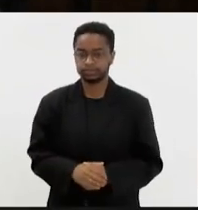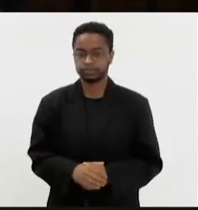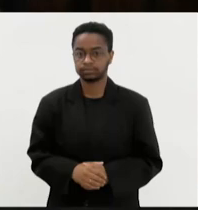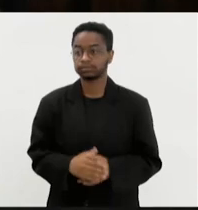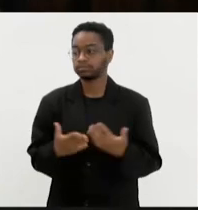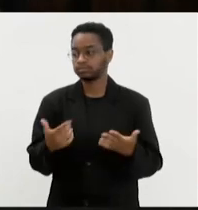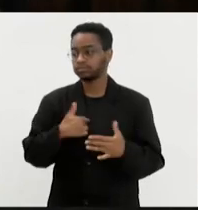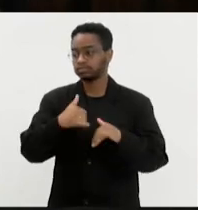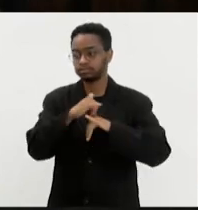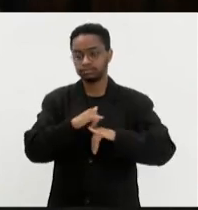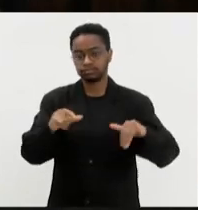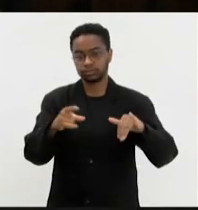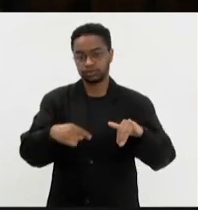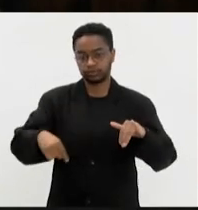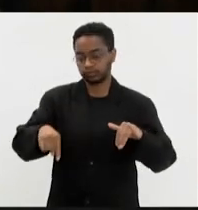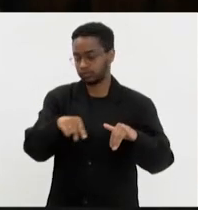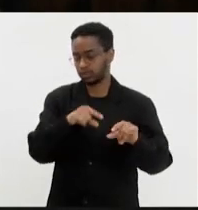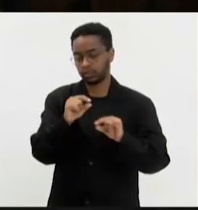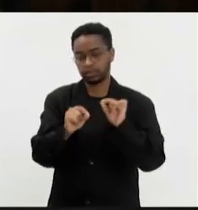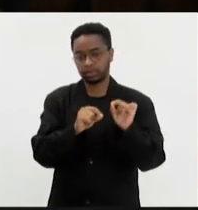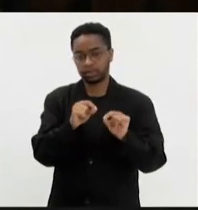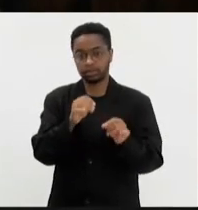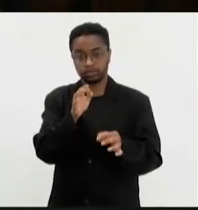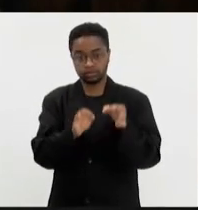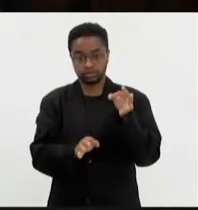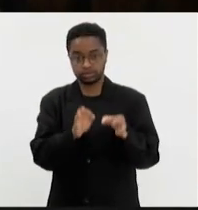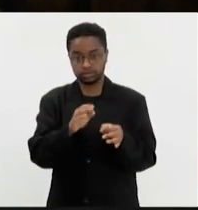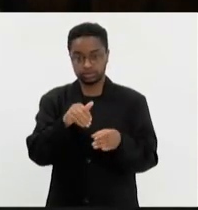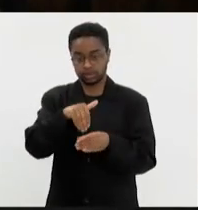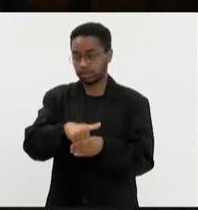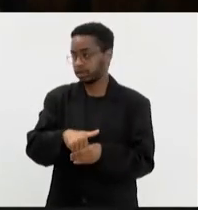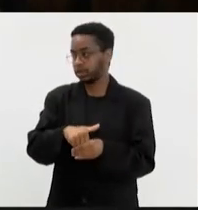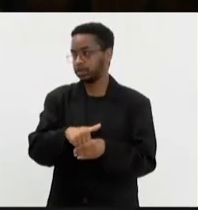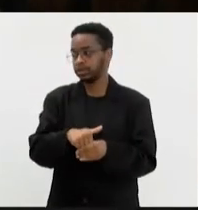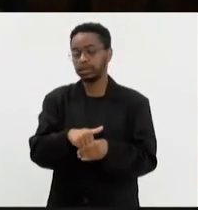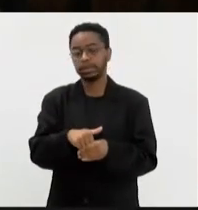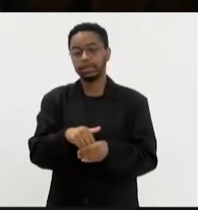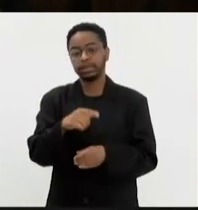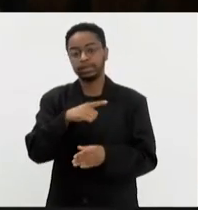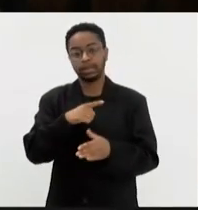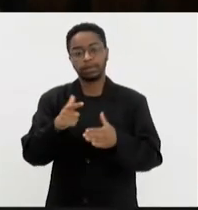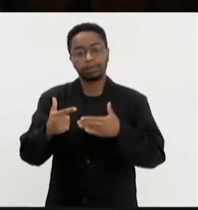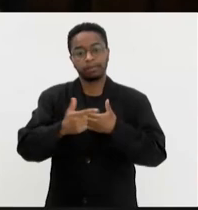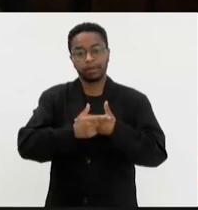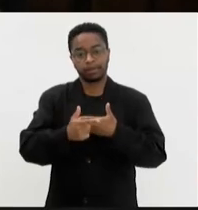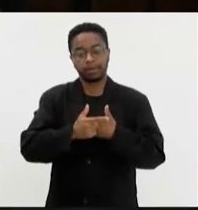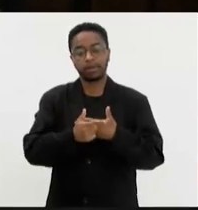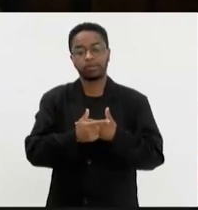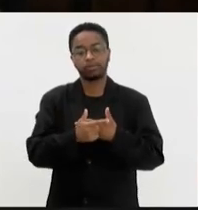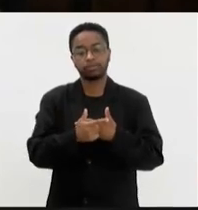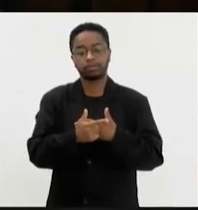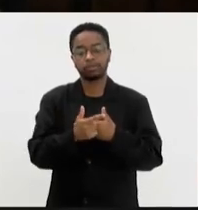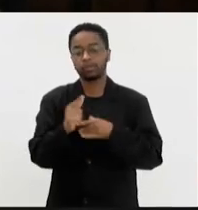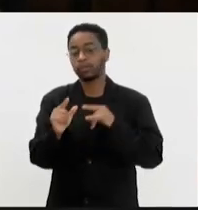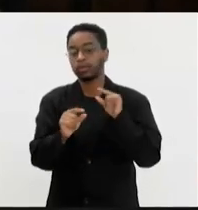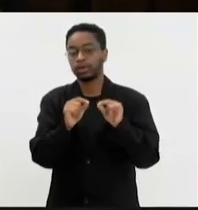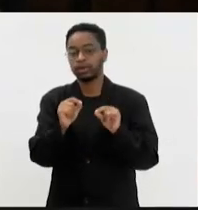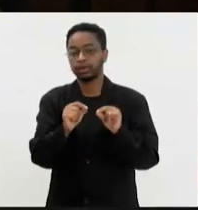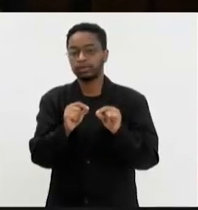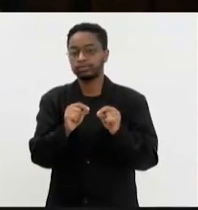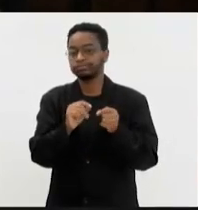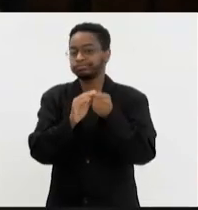dizer a vocês que a justiça eleitoral tem cumprido um triplo papel um papel